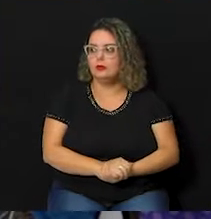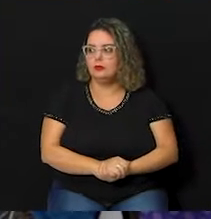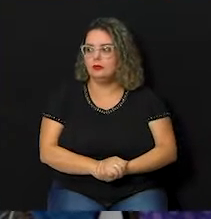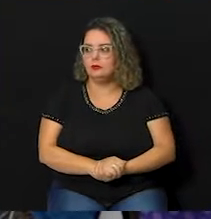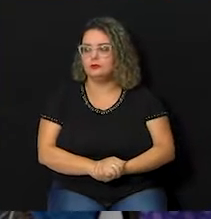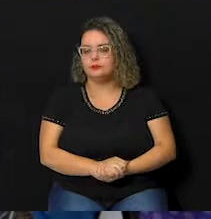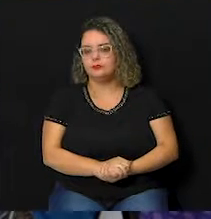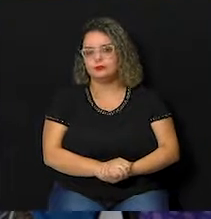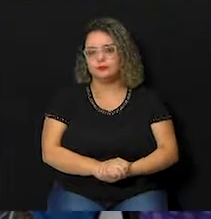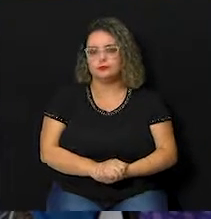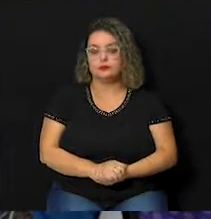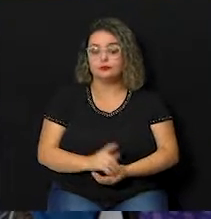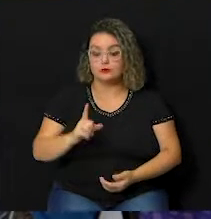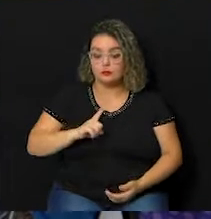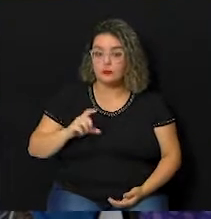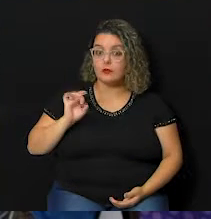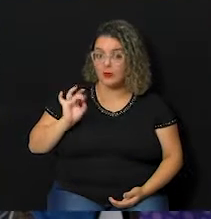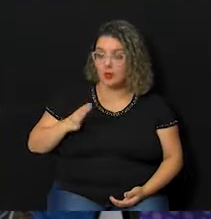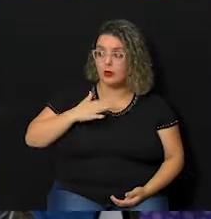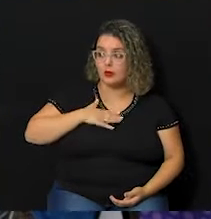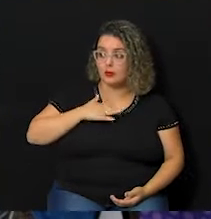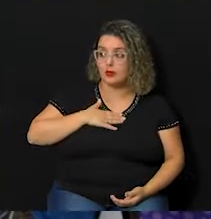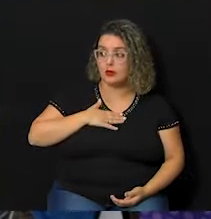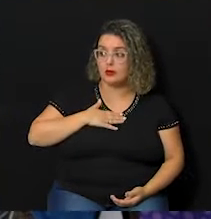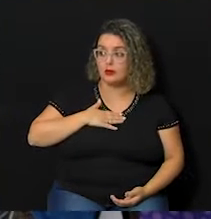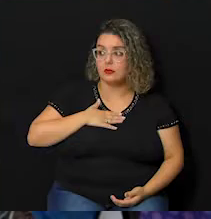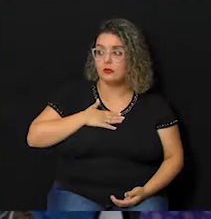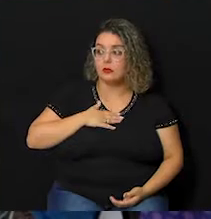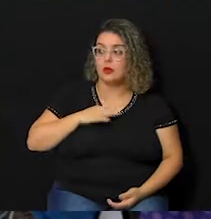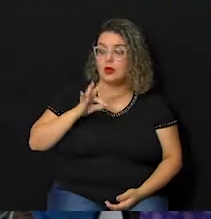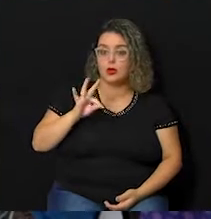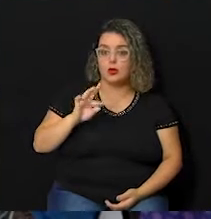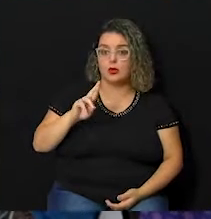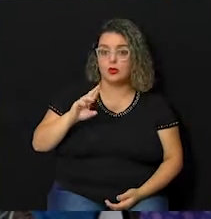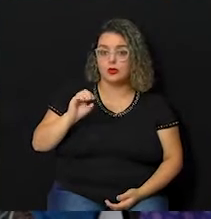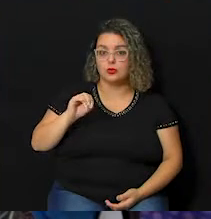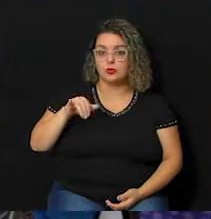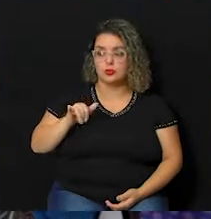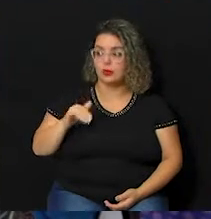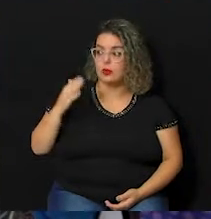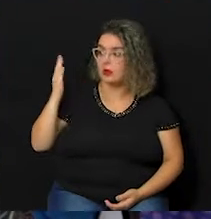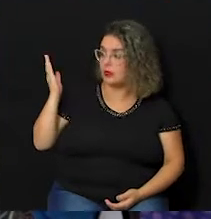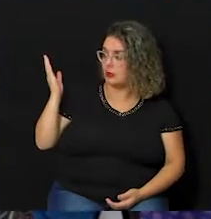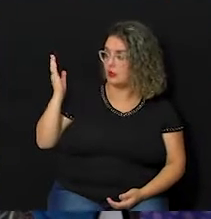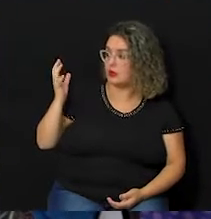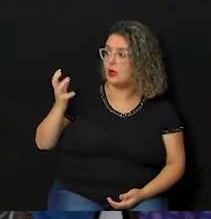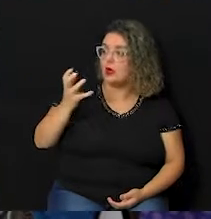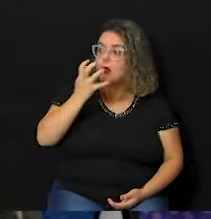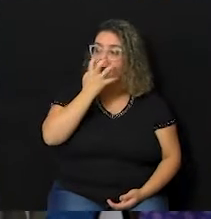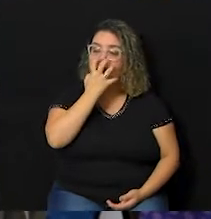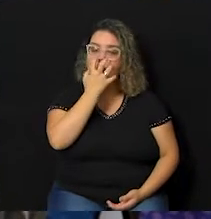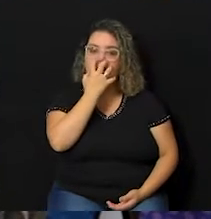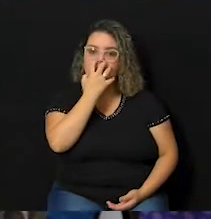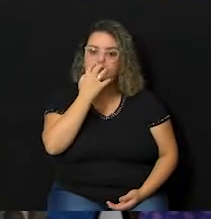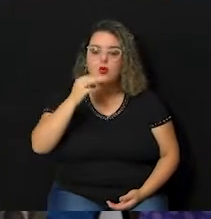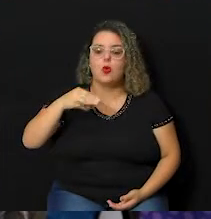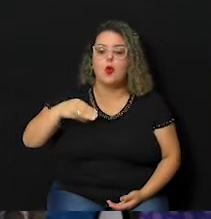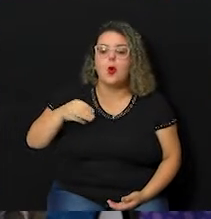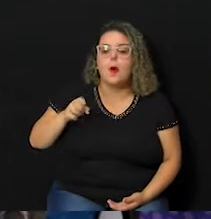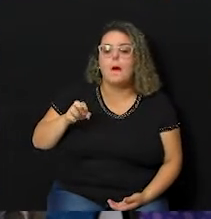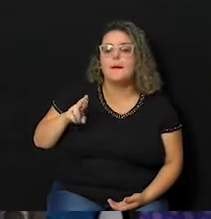último, assim, só meu, é o Troy. Que é a história de um cachorro mercenário, esse aqui é mangá aqui,